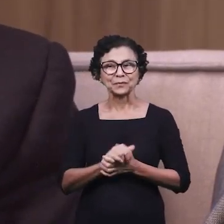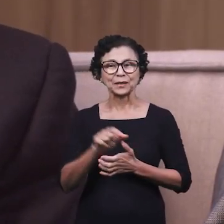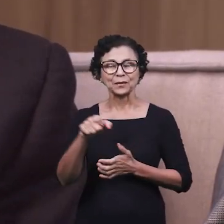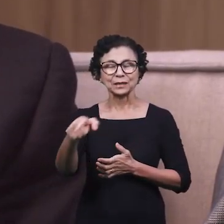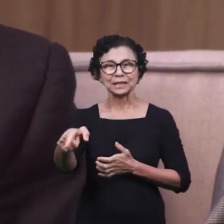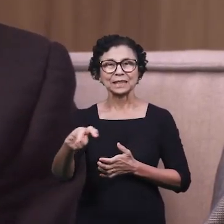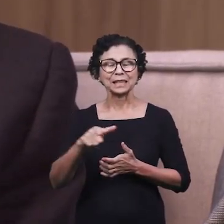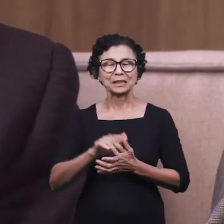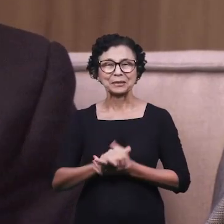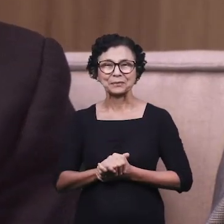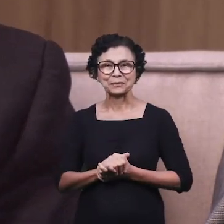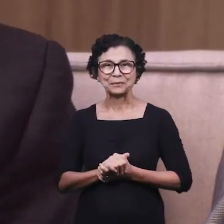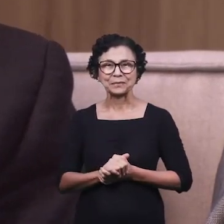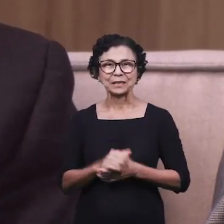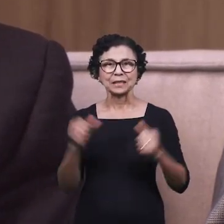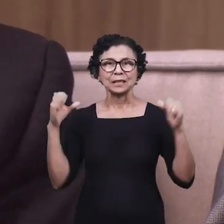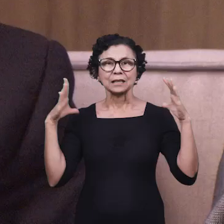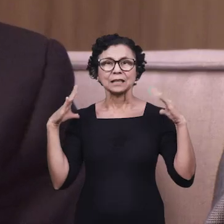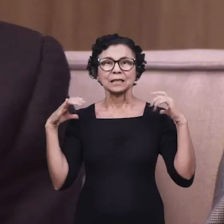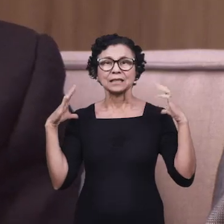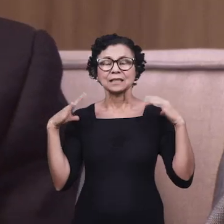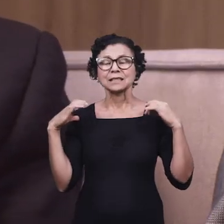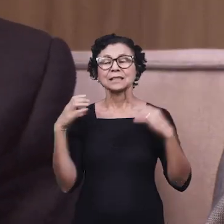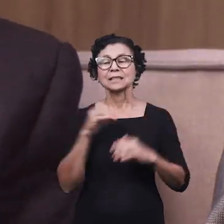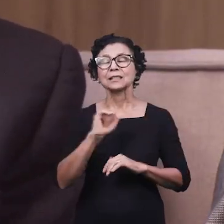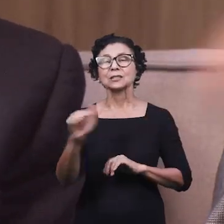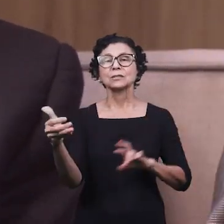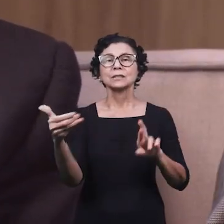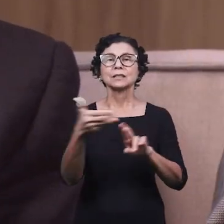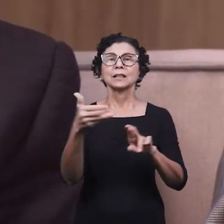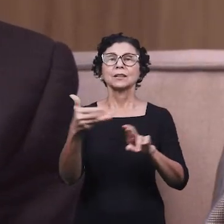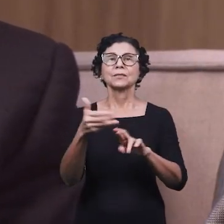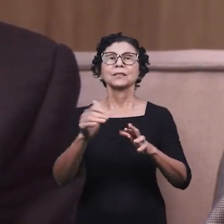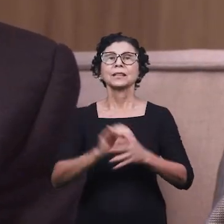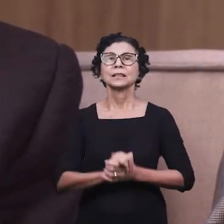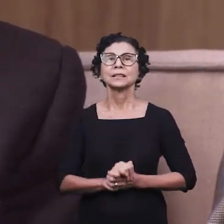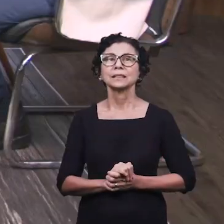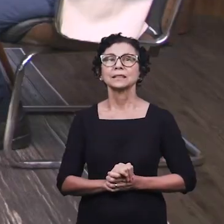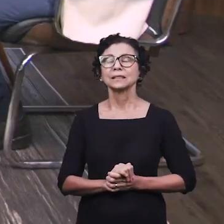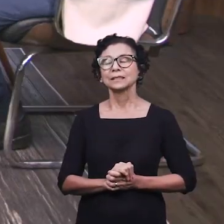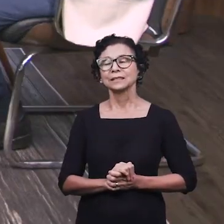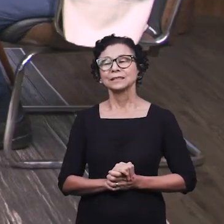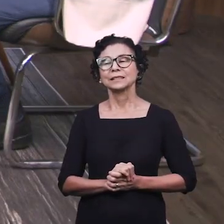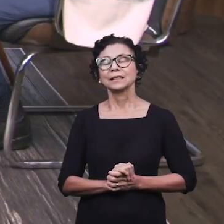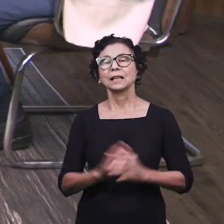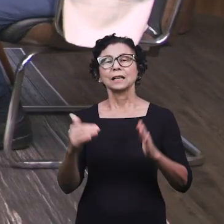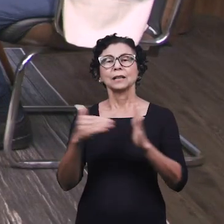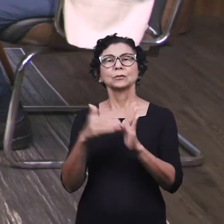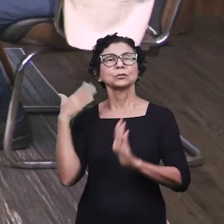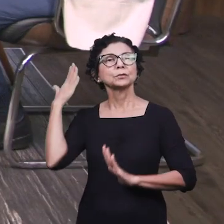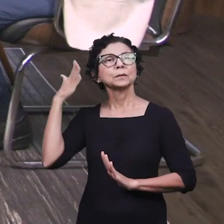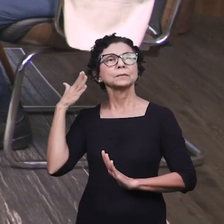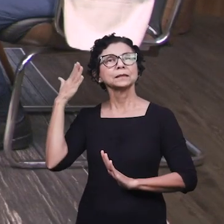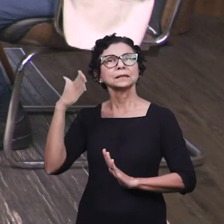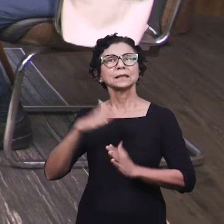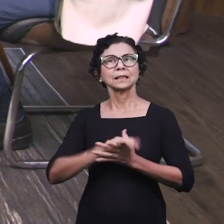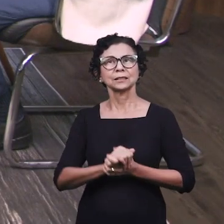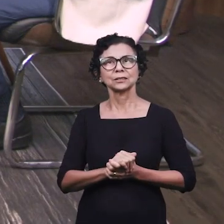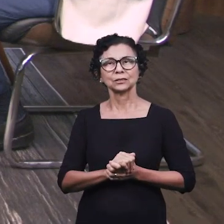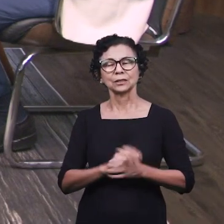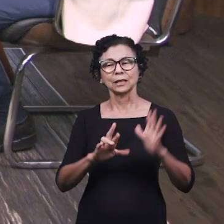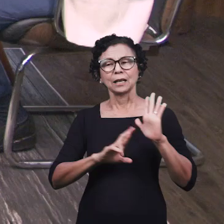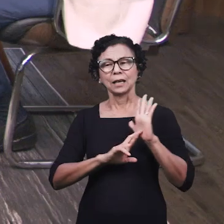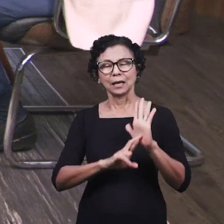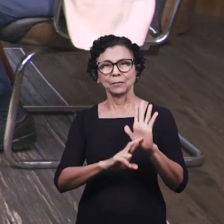da igreja, a mensagem que ele tinha para entregar era aquela Era que a figura. Exato, era a última figura mensagem. Gloriosa. A